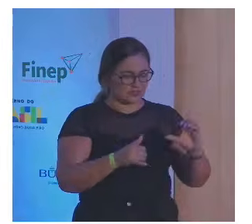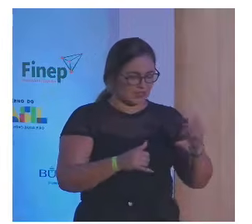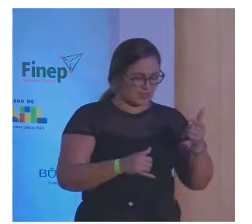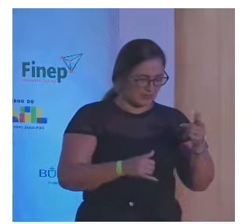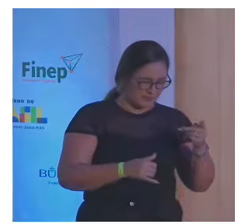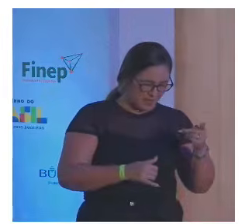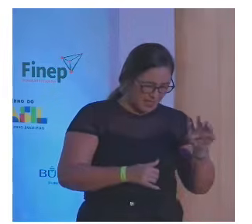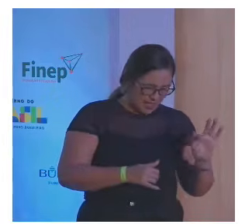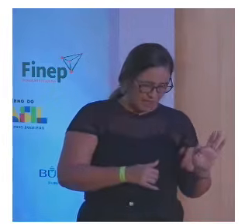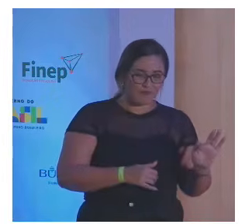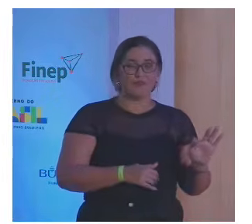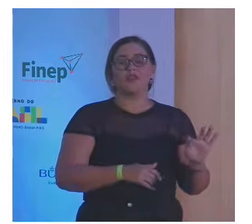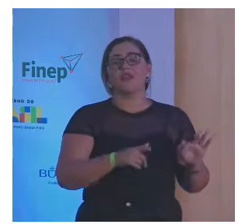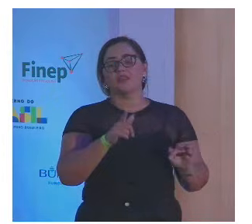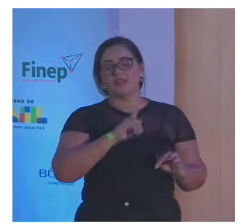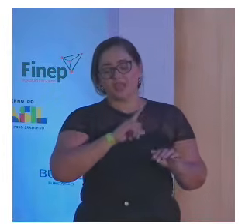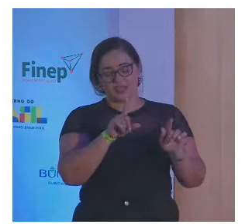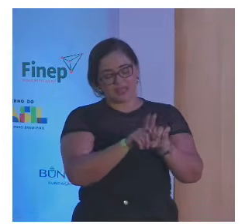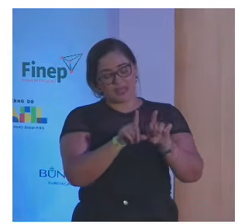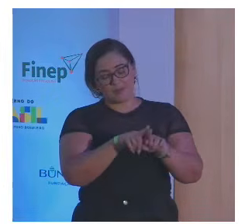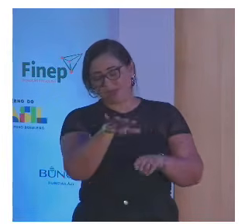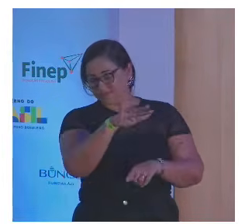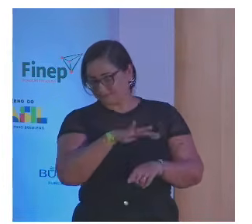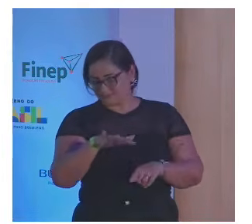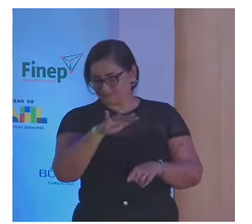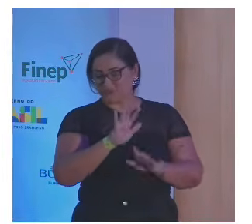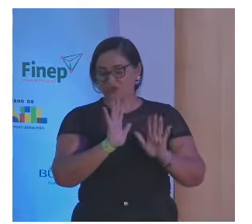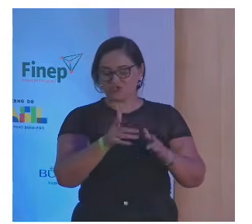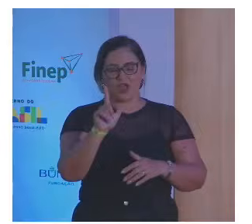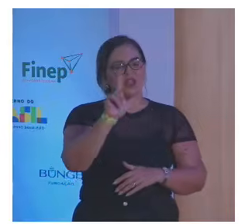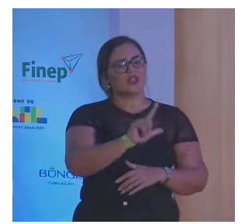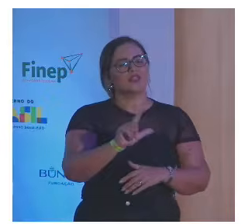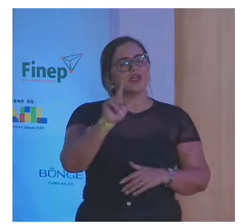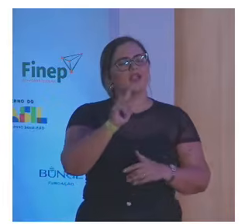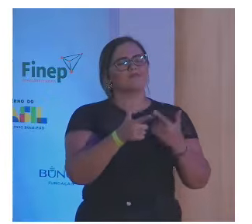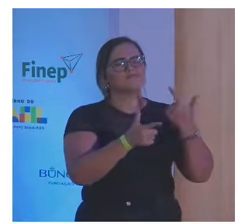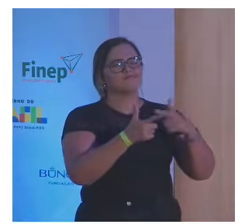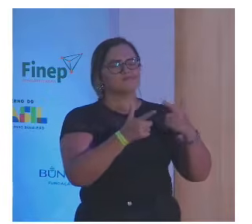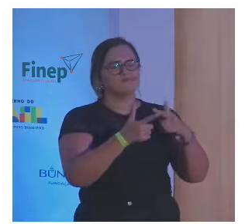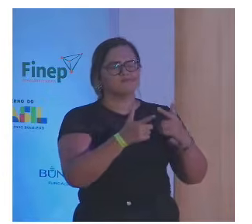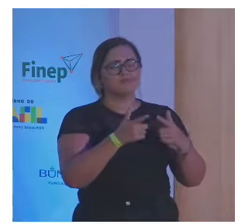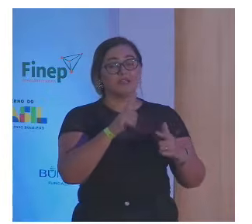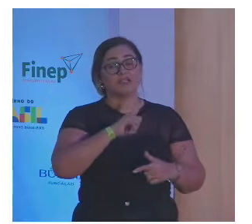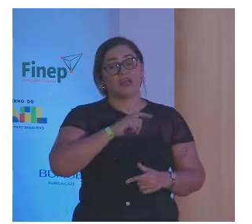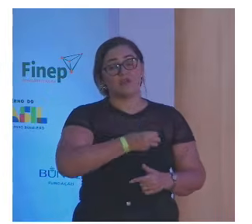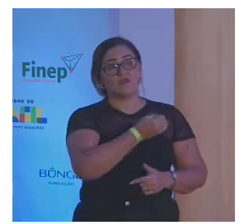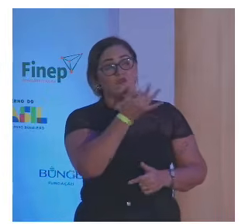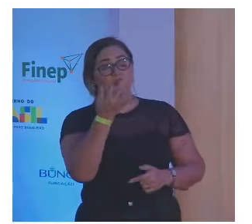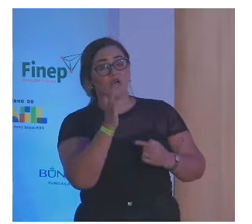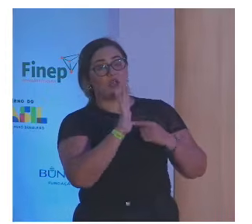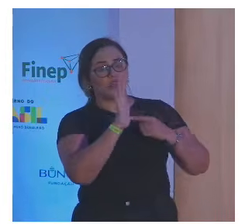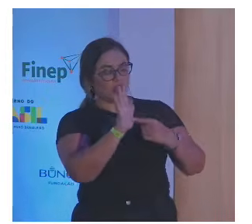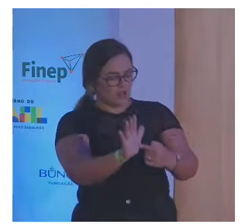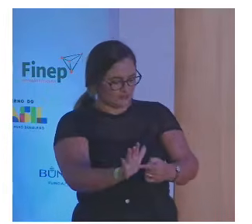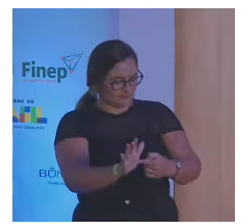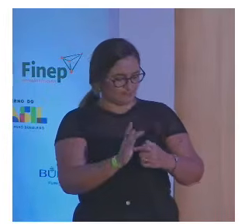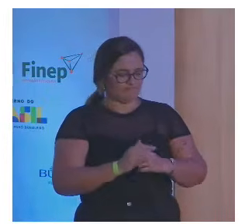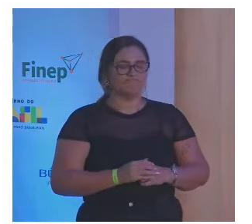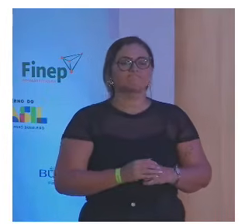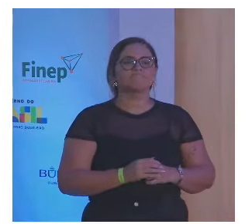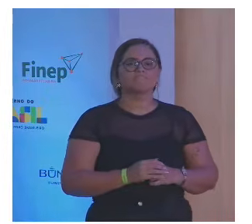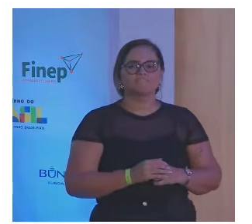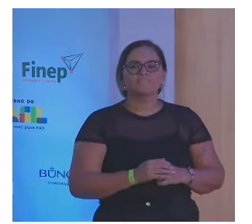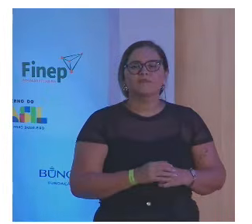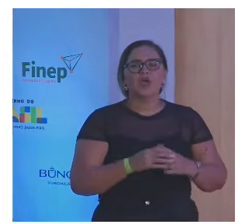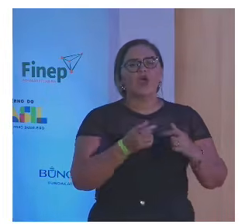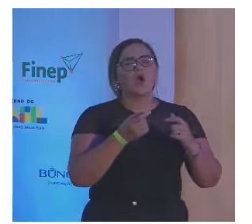CPFs. E há também a parte que já tem muita literatura sobre os conflitos, que nós temos muitas evidências entre os conflitos, entre